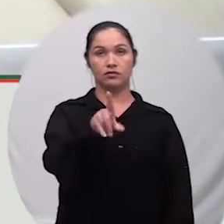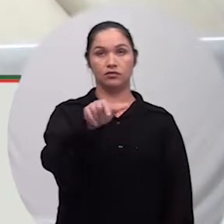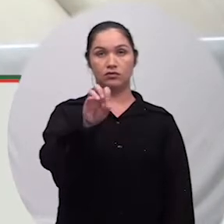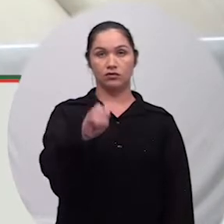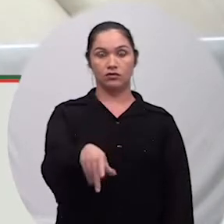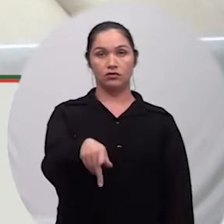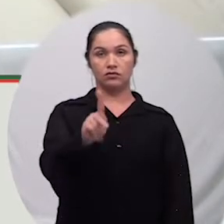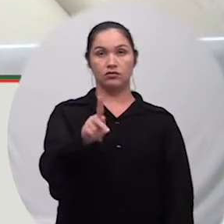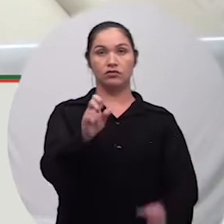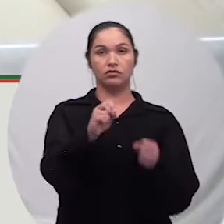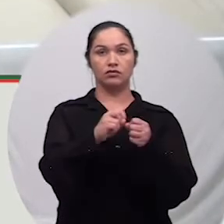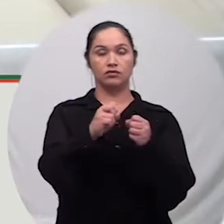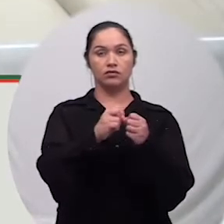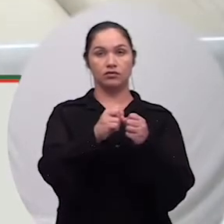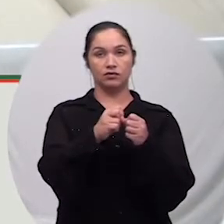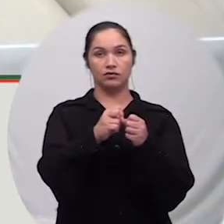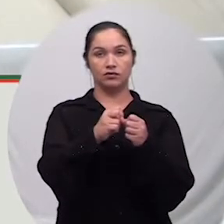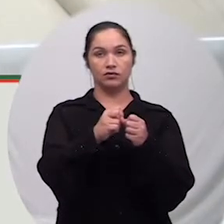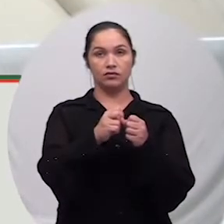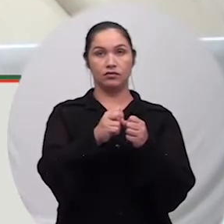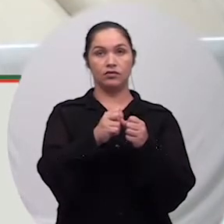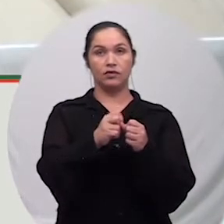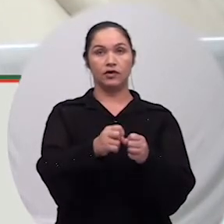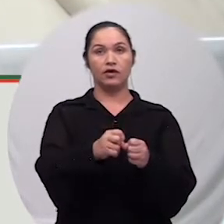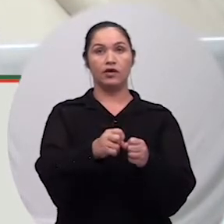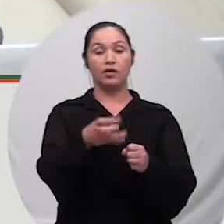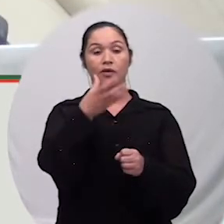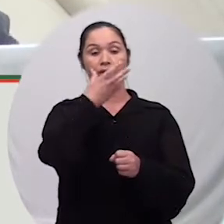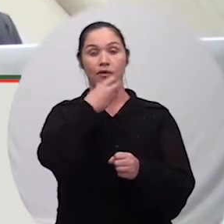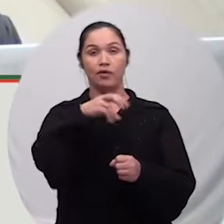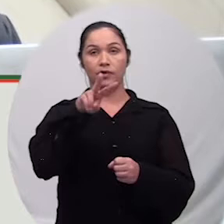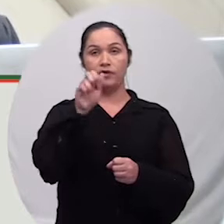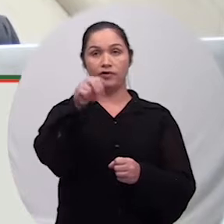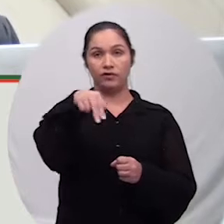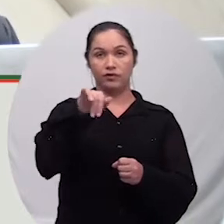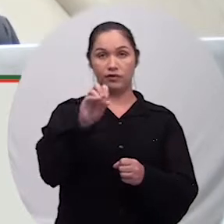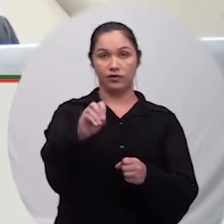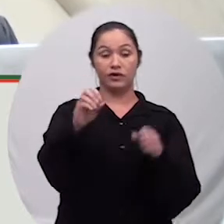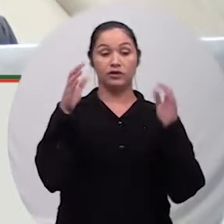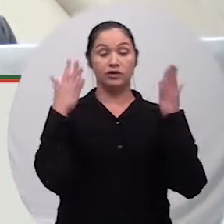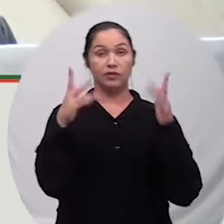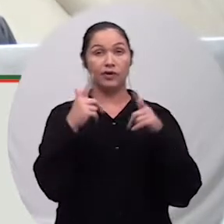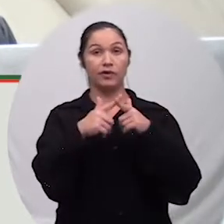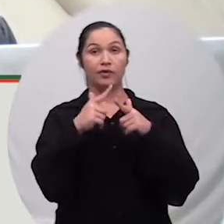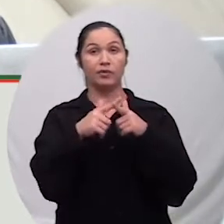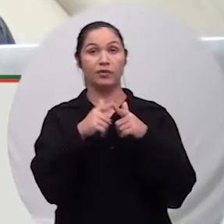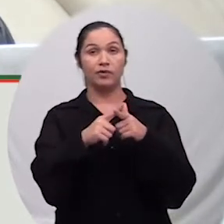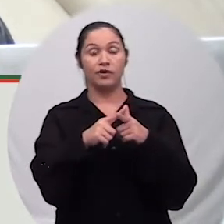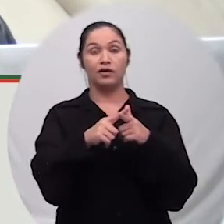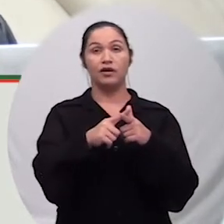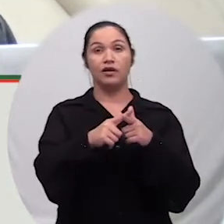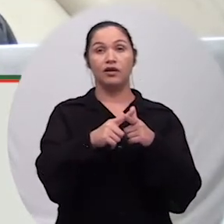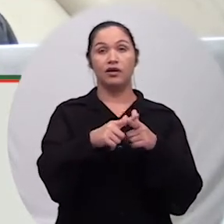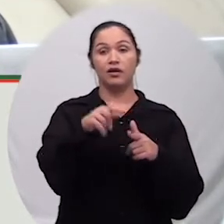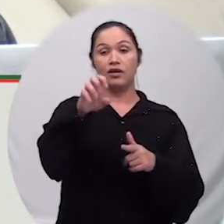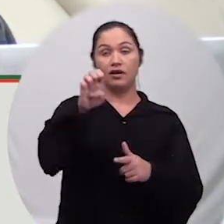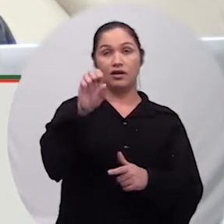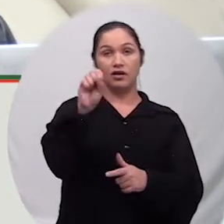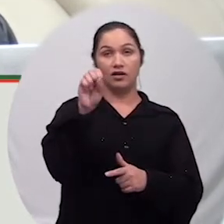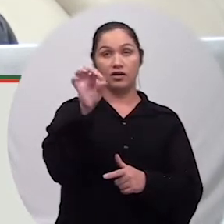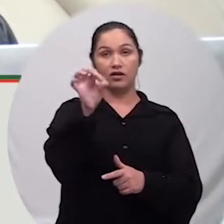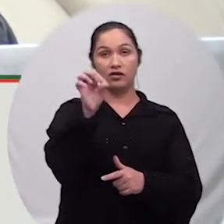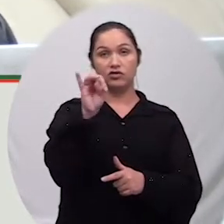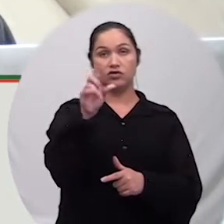Kaminski, aplaudindo Vânio Tomé por seu destaque como estilista de bonecas em todo o Brasil.